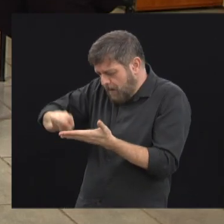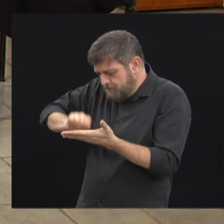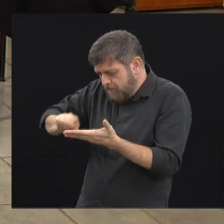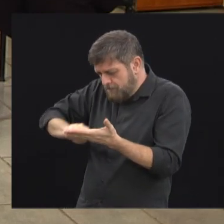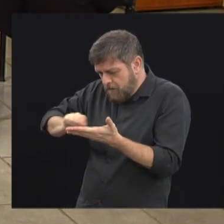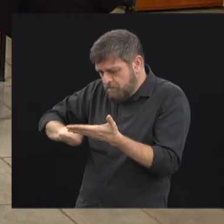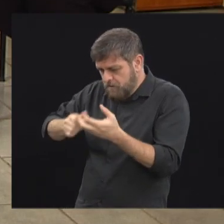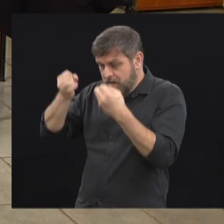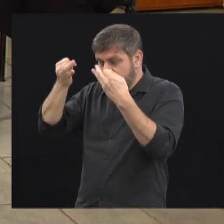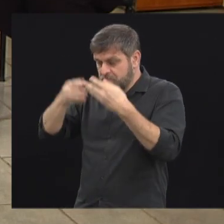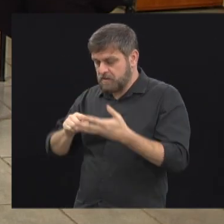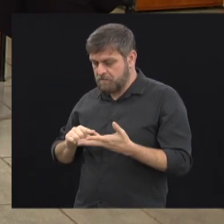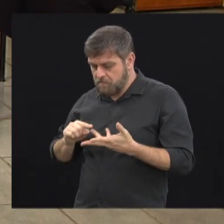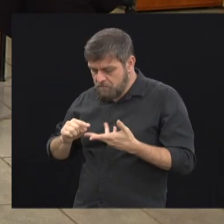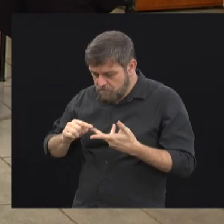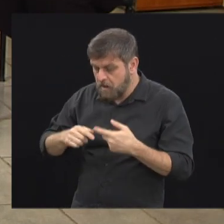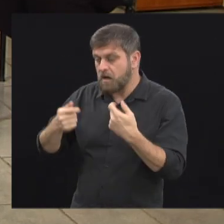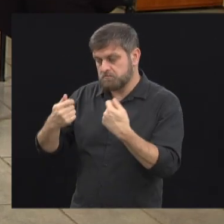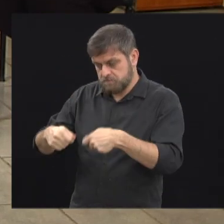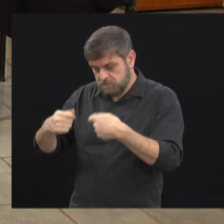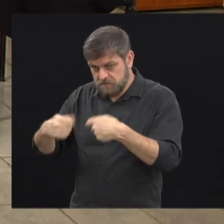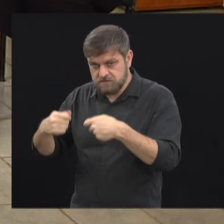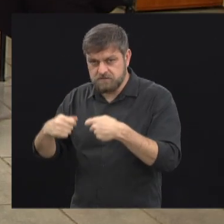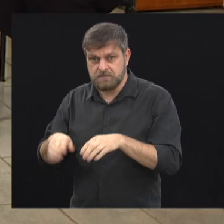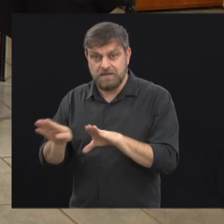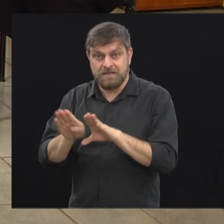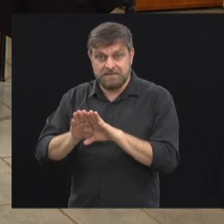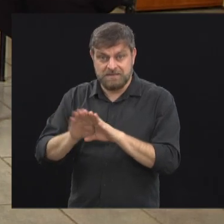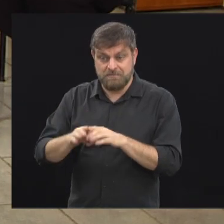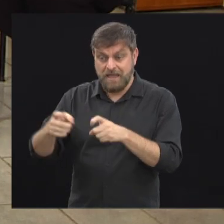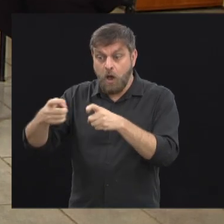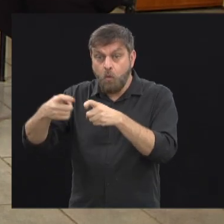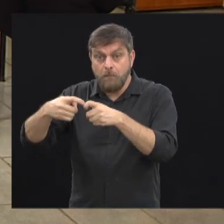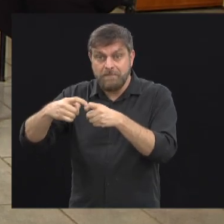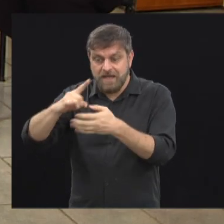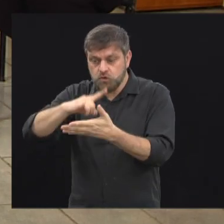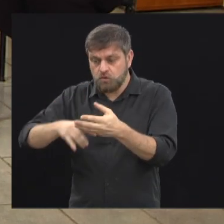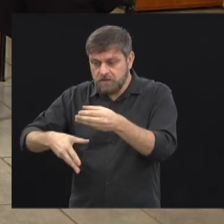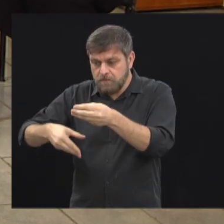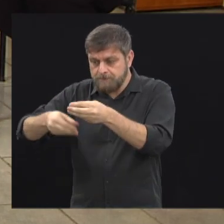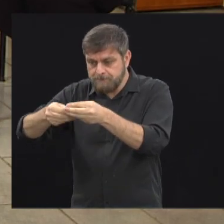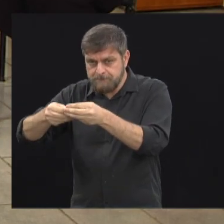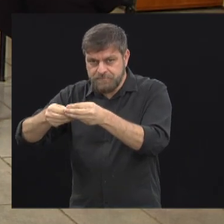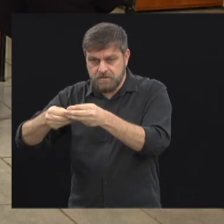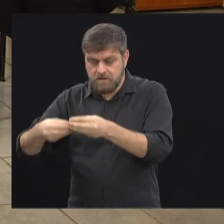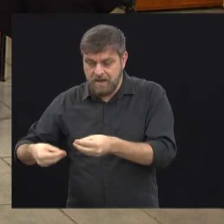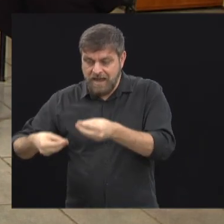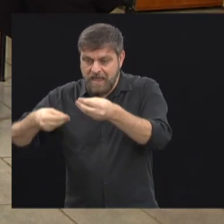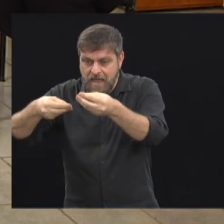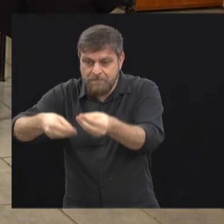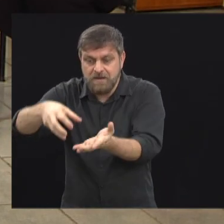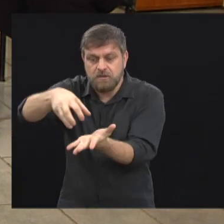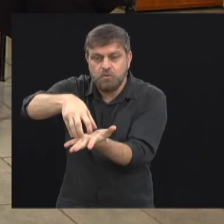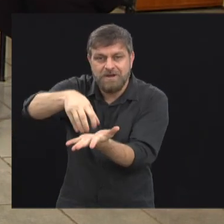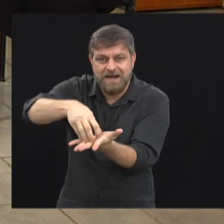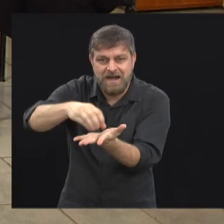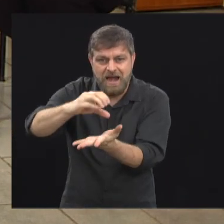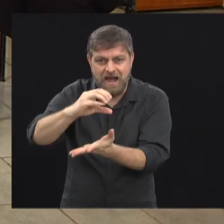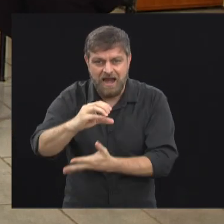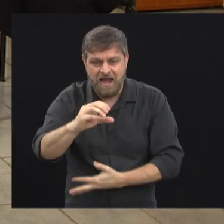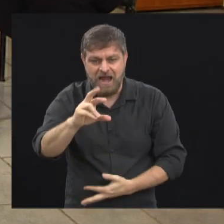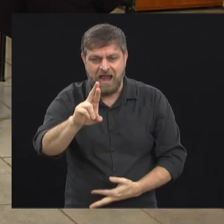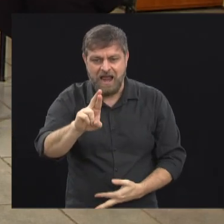qual é a necessidade, anexar um laudo médico e encaminhar para o CREAS. Então